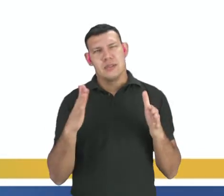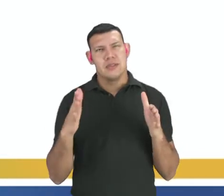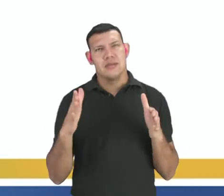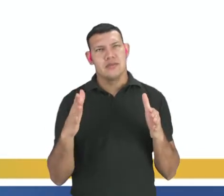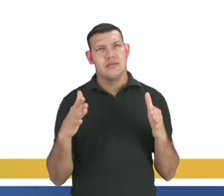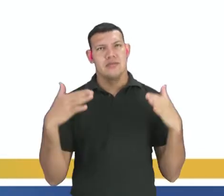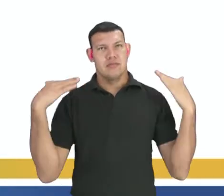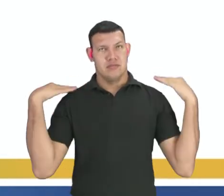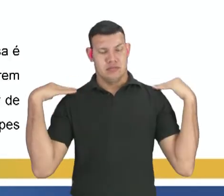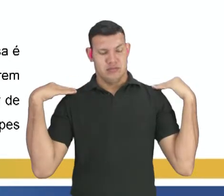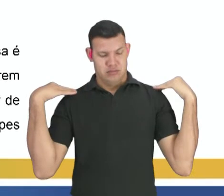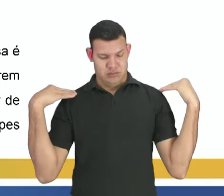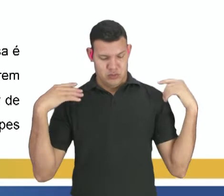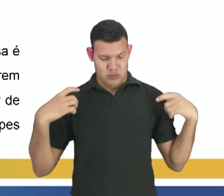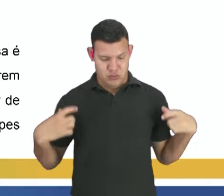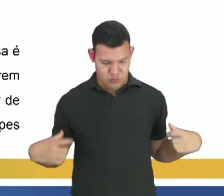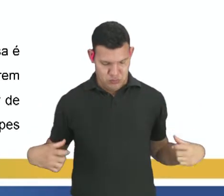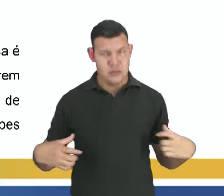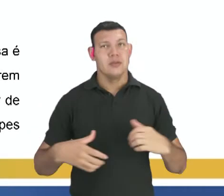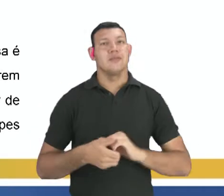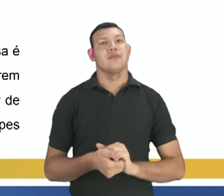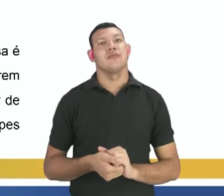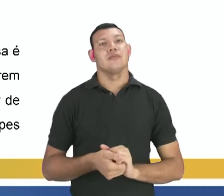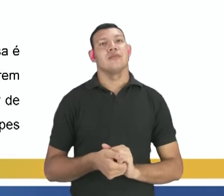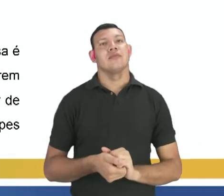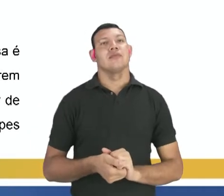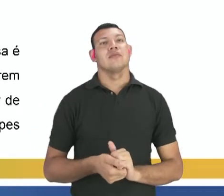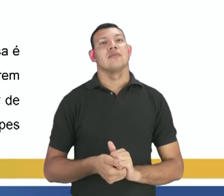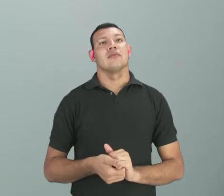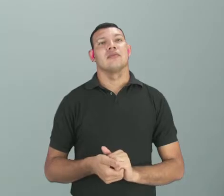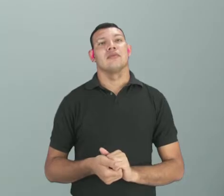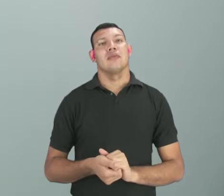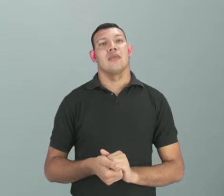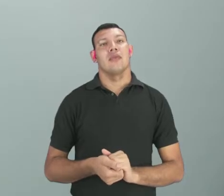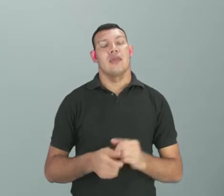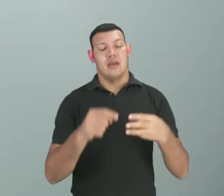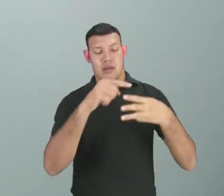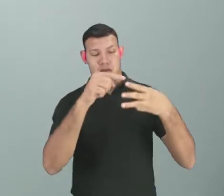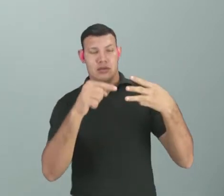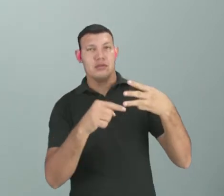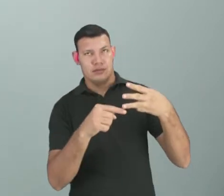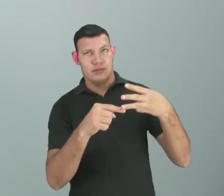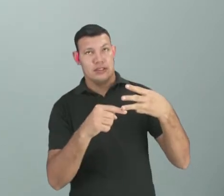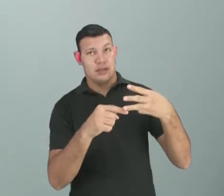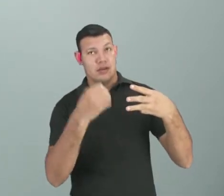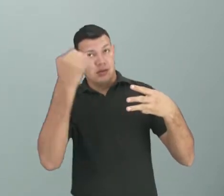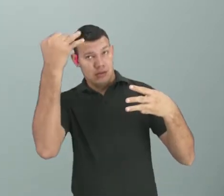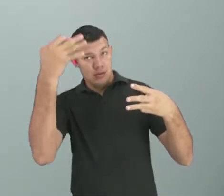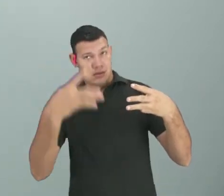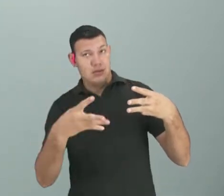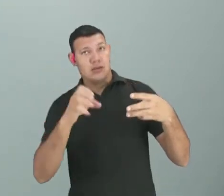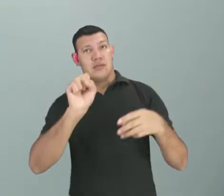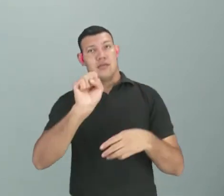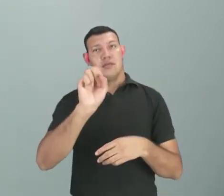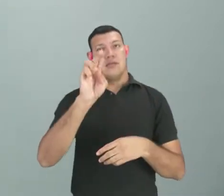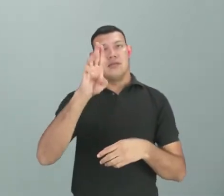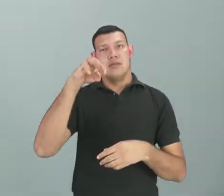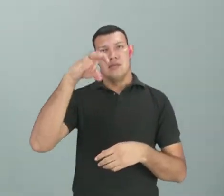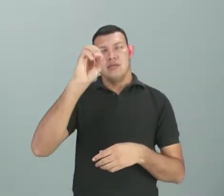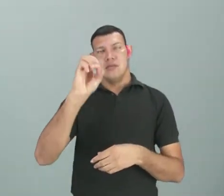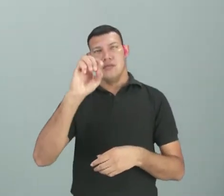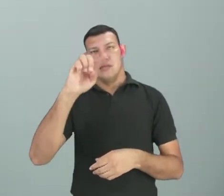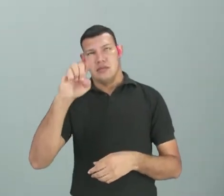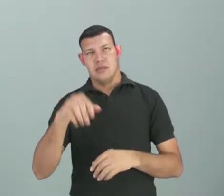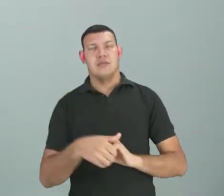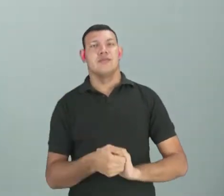linha dos ombros, né? E a gente vai falar sobre 3 modalidades agora. Nós vamos falar sobre o sumô, o muay